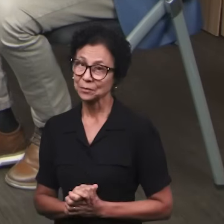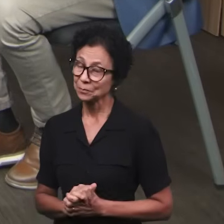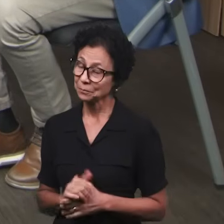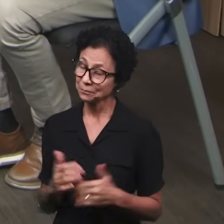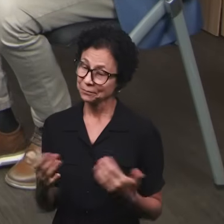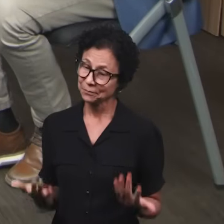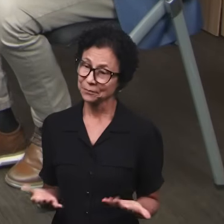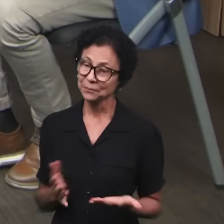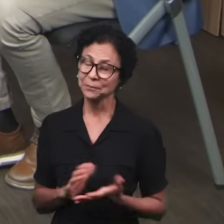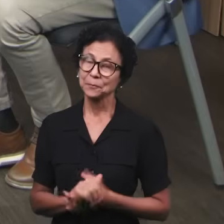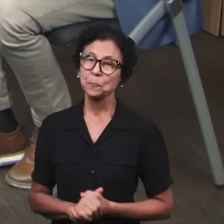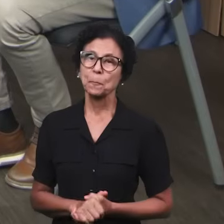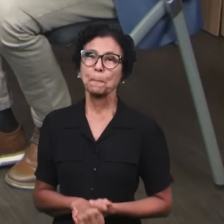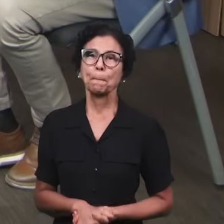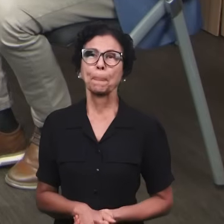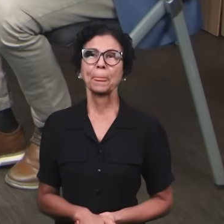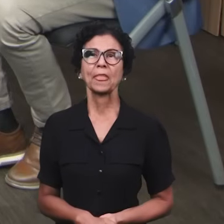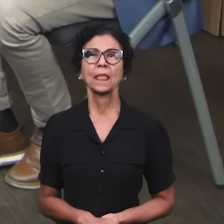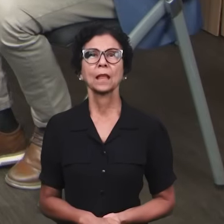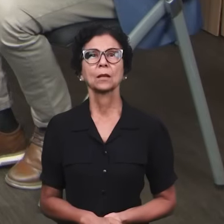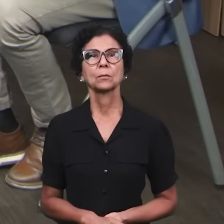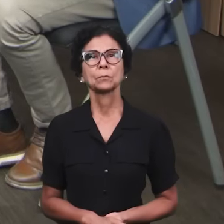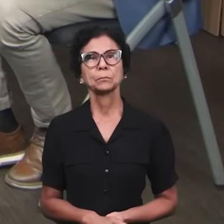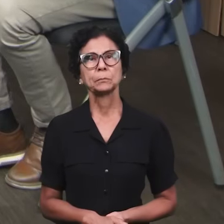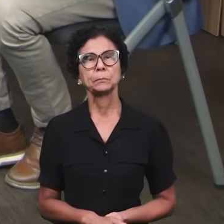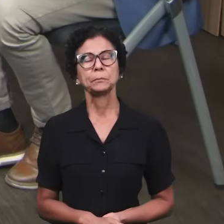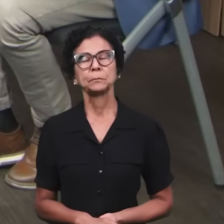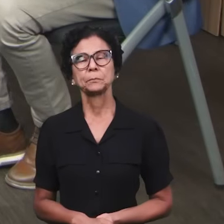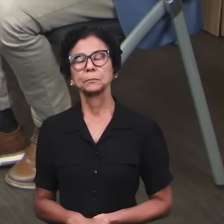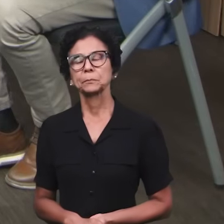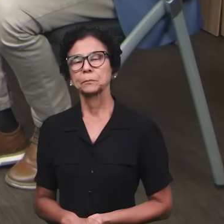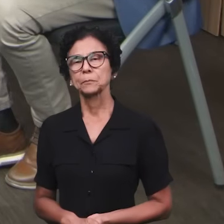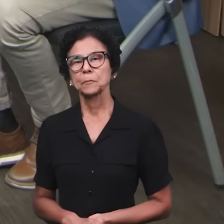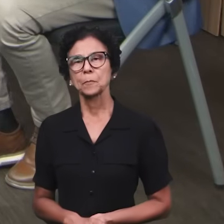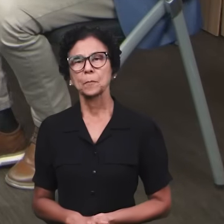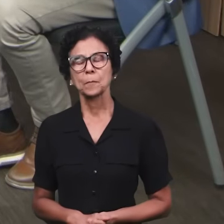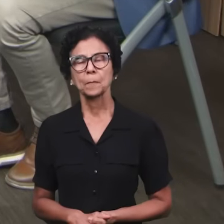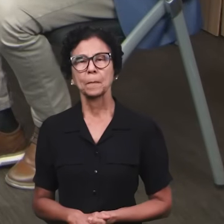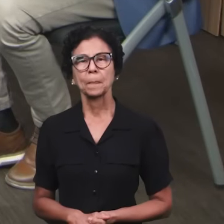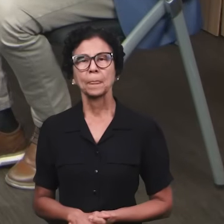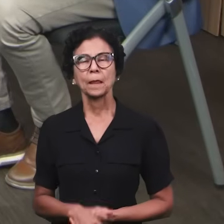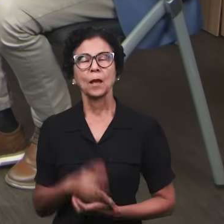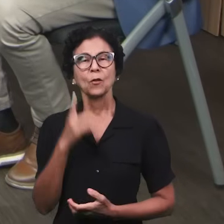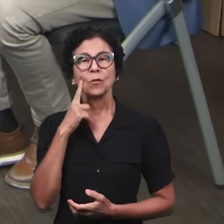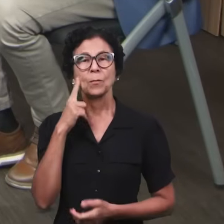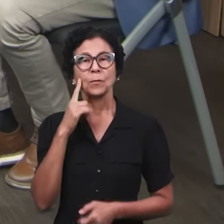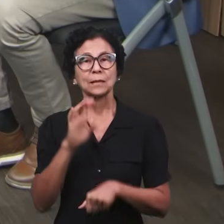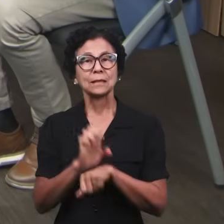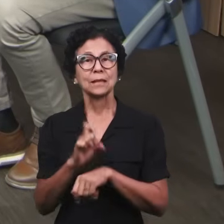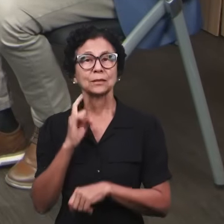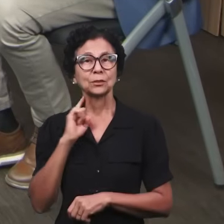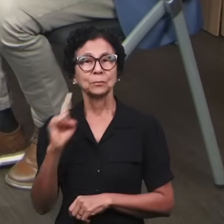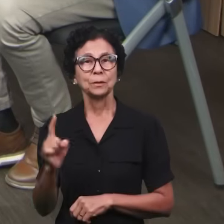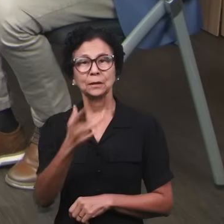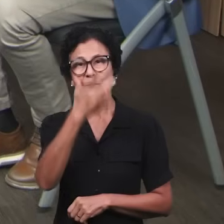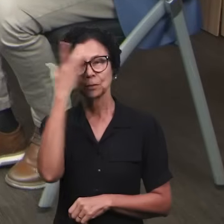não é brincadeira. Mas vamos lá. A gente vai ter agora a participação do estado de Minas Gerais, da igreja